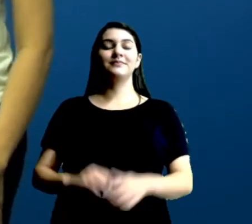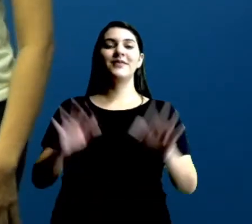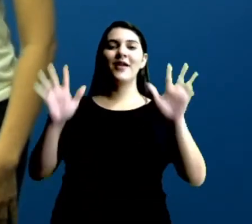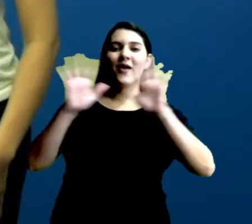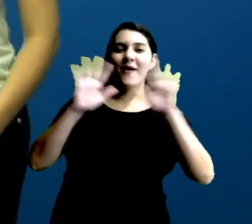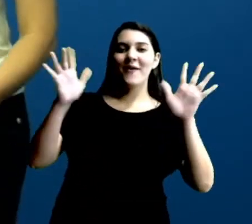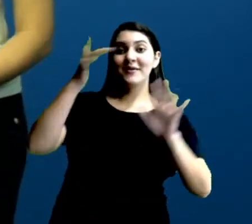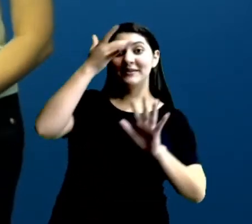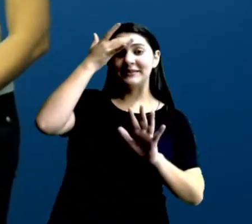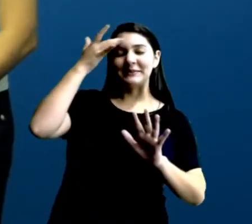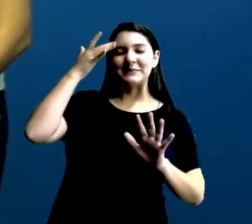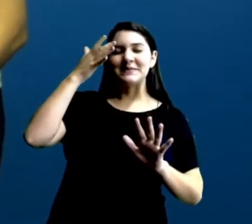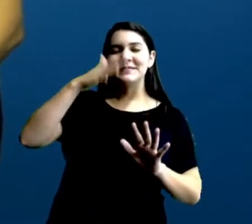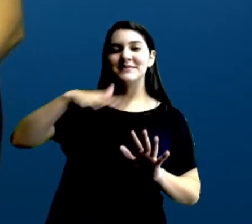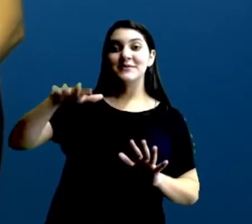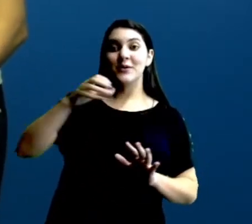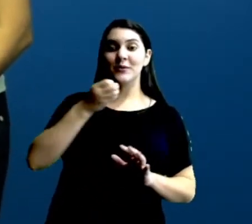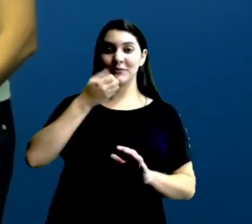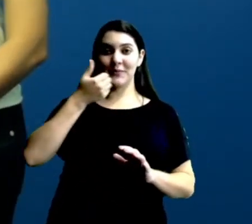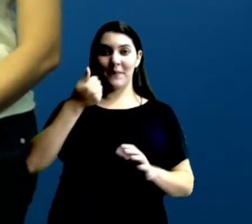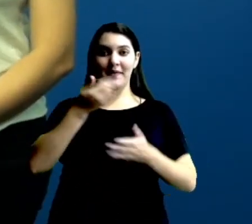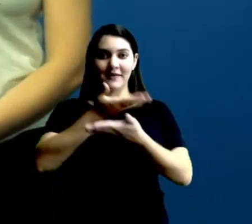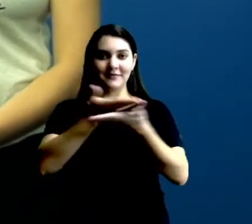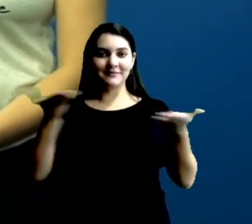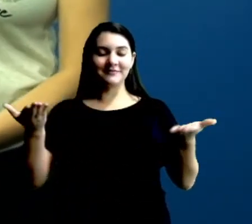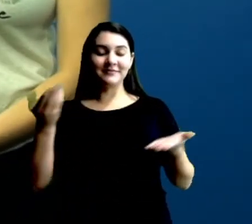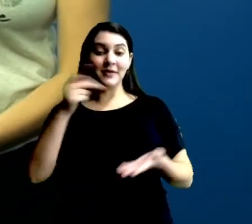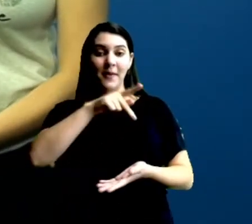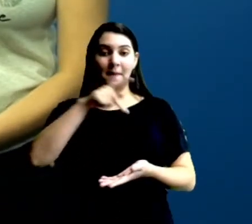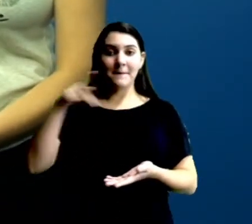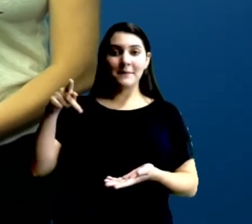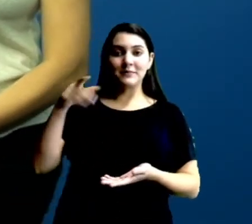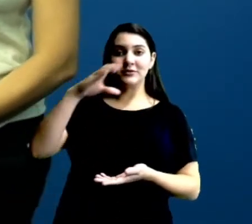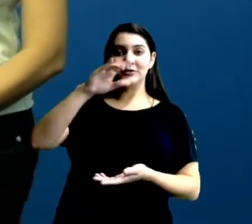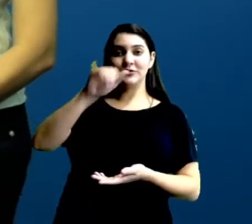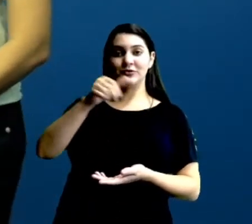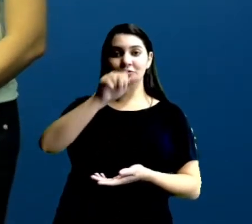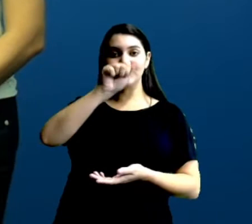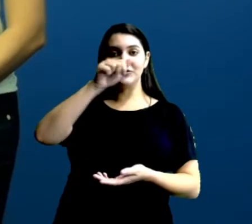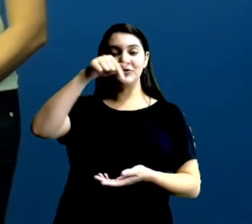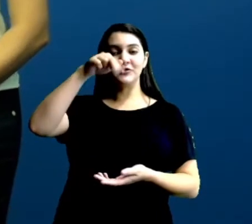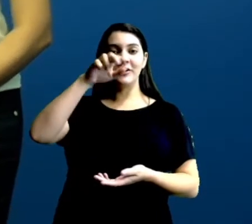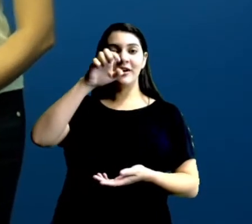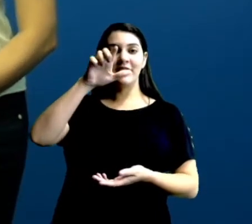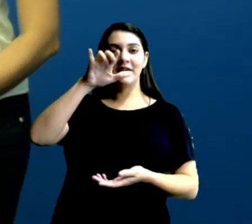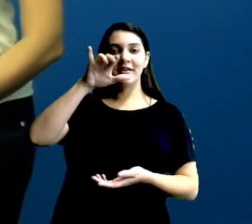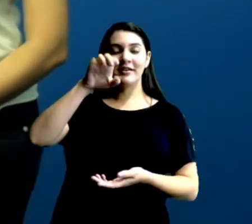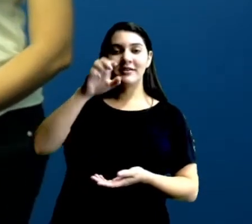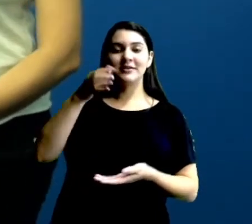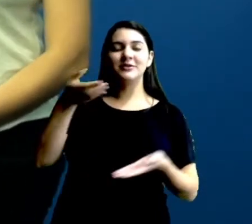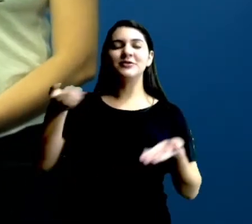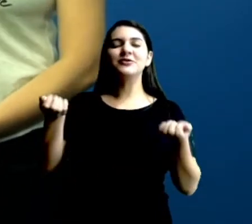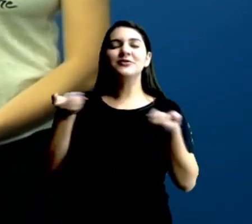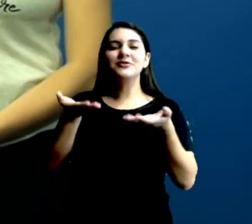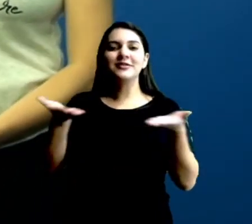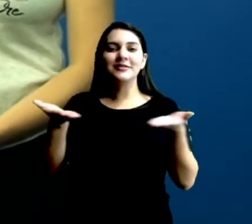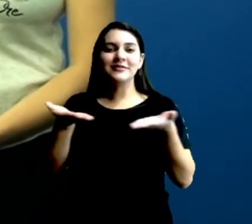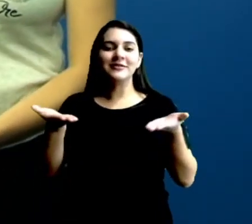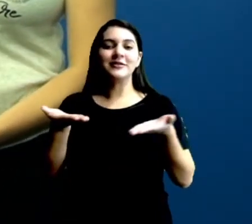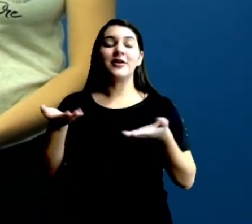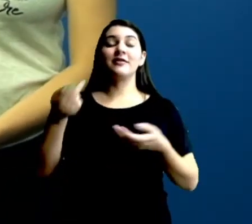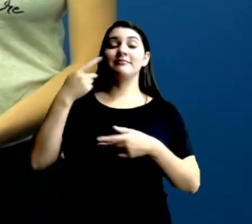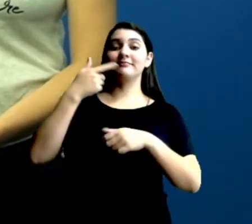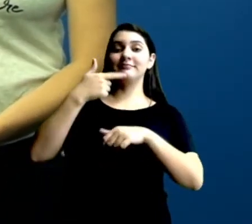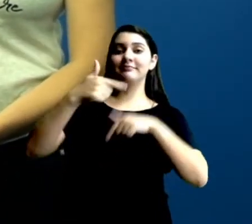Olá pessoal, tudo bem com vocês? Eu sou a professora Jaqueline e hoje eu estou aqui com vocês para trabalhar a aula de História,